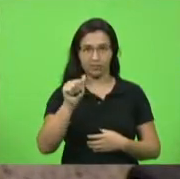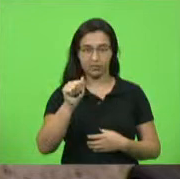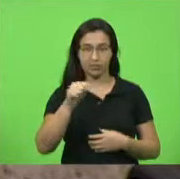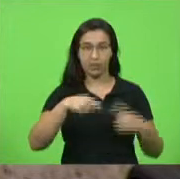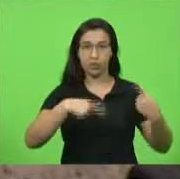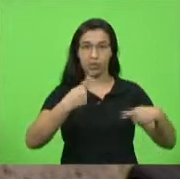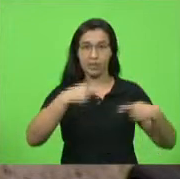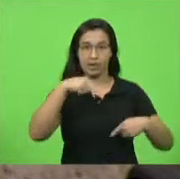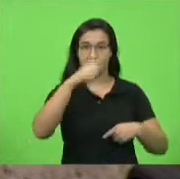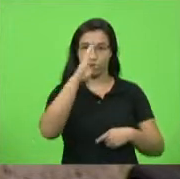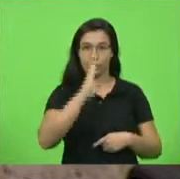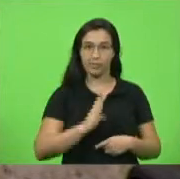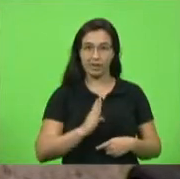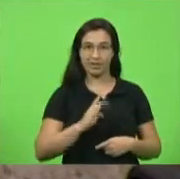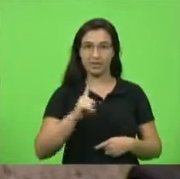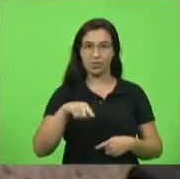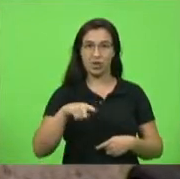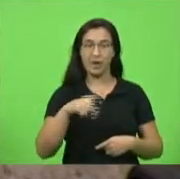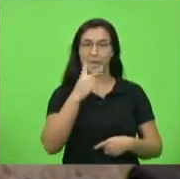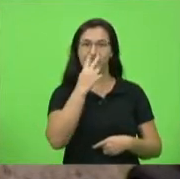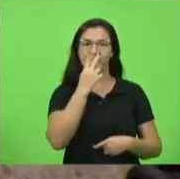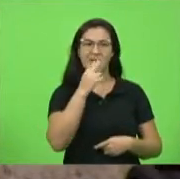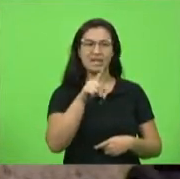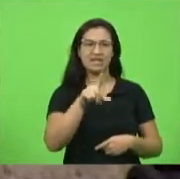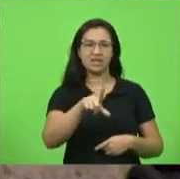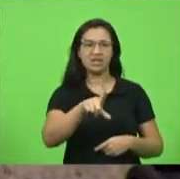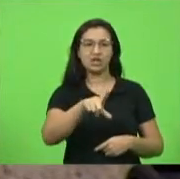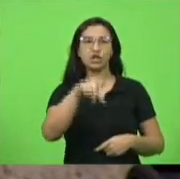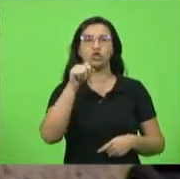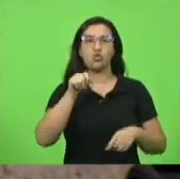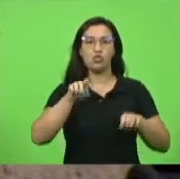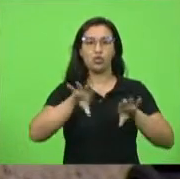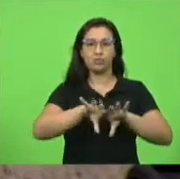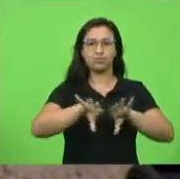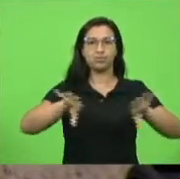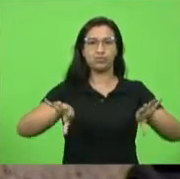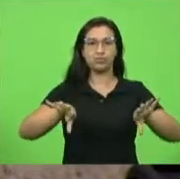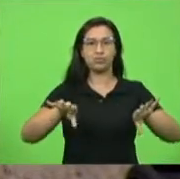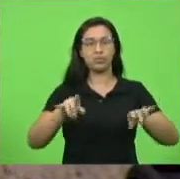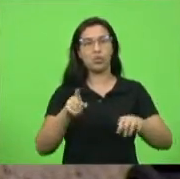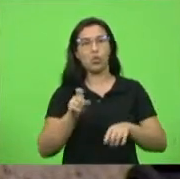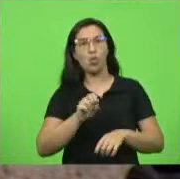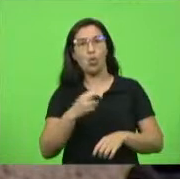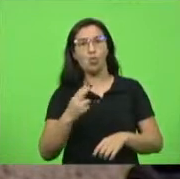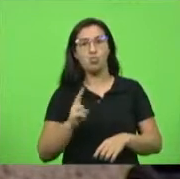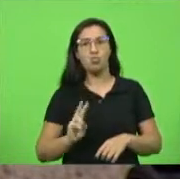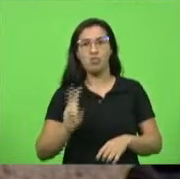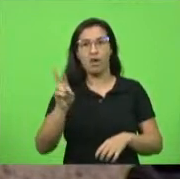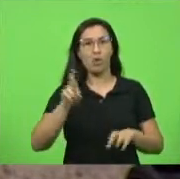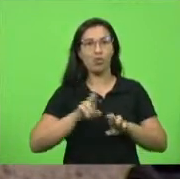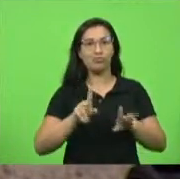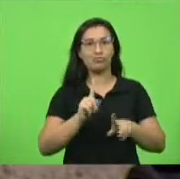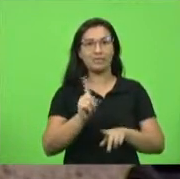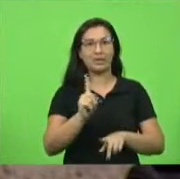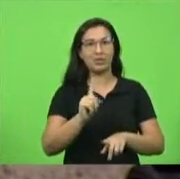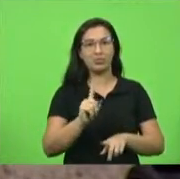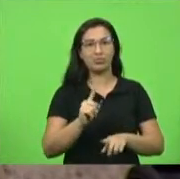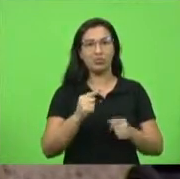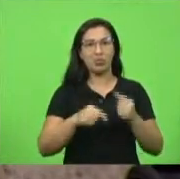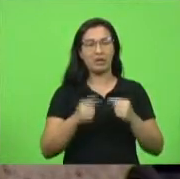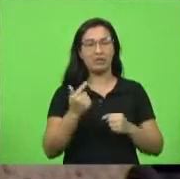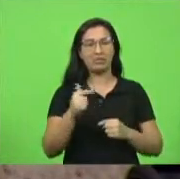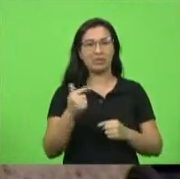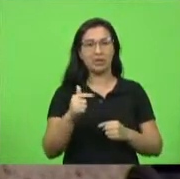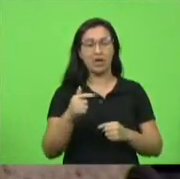de lados e não de valores. Dependendo qual é o lado em questão, eu utilizo